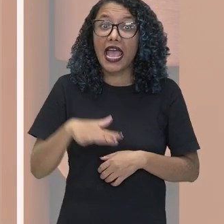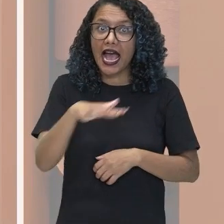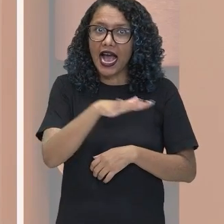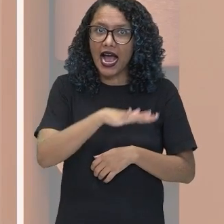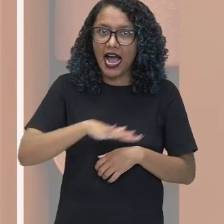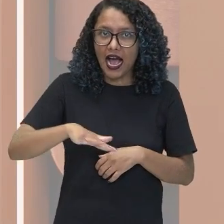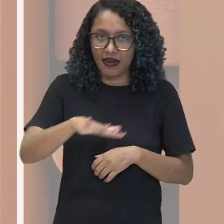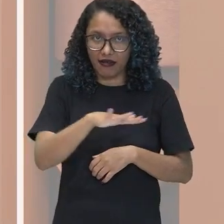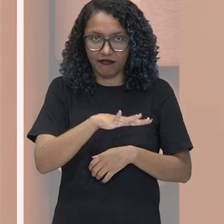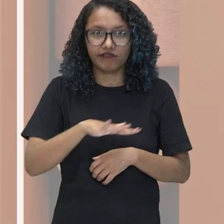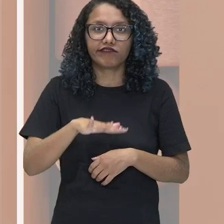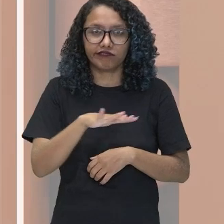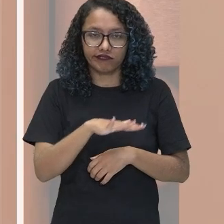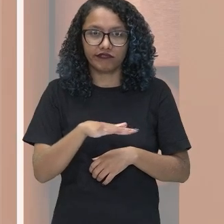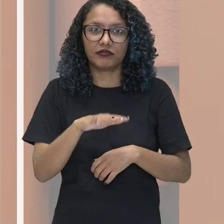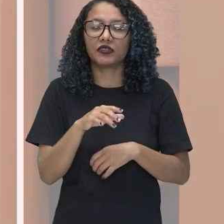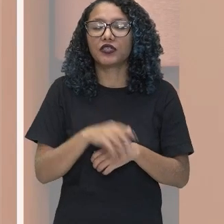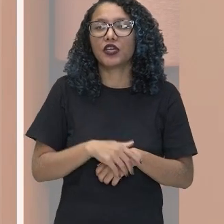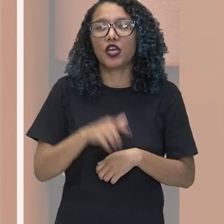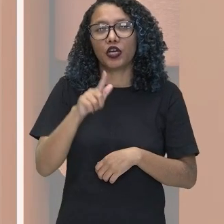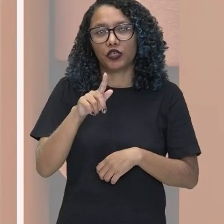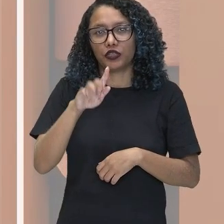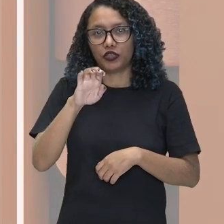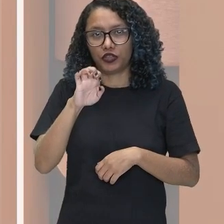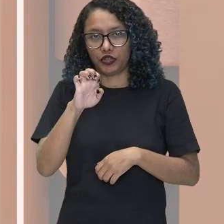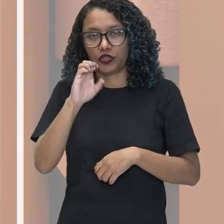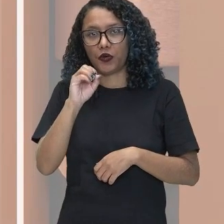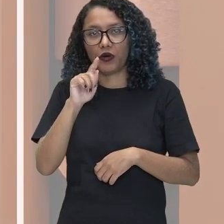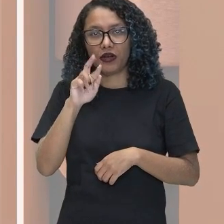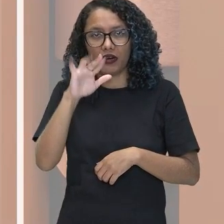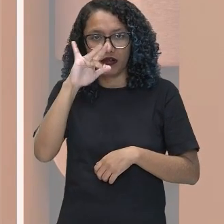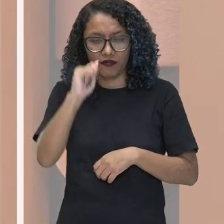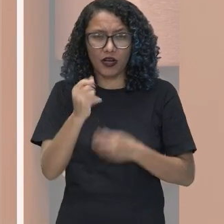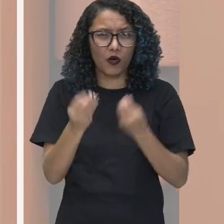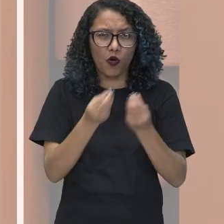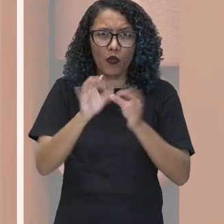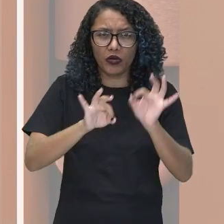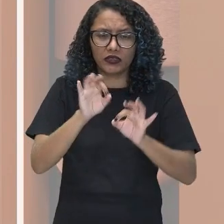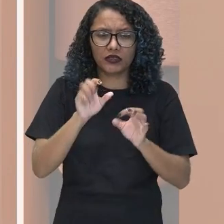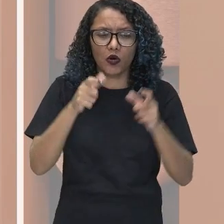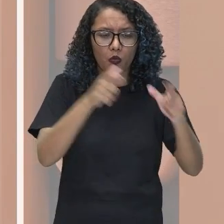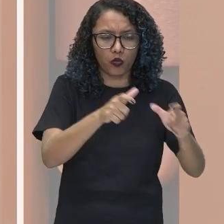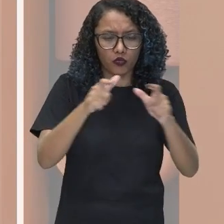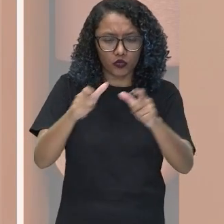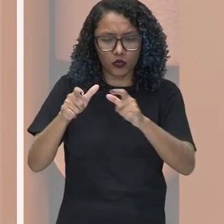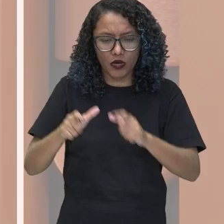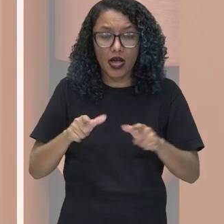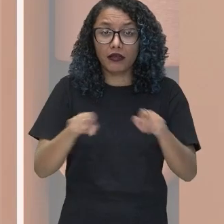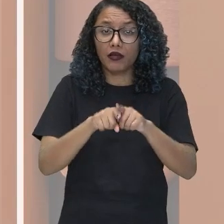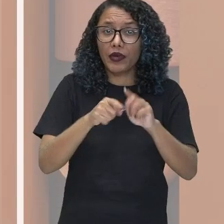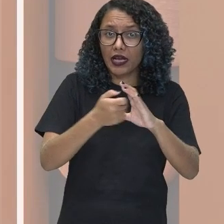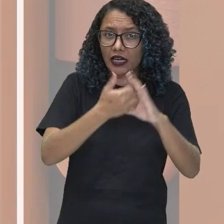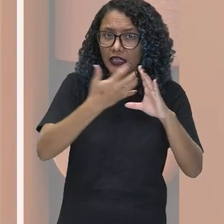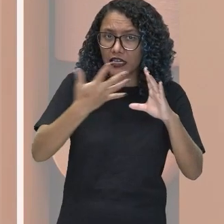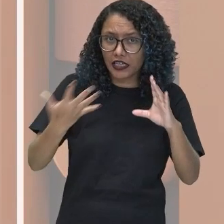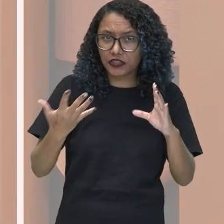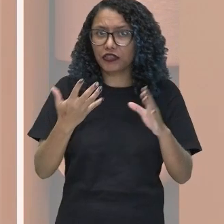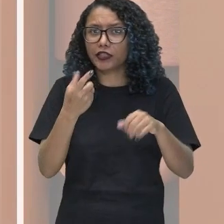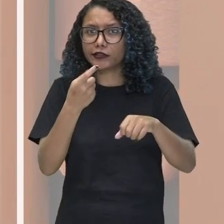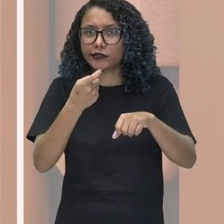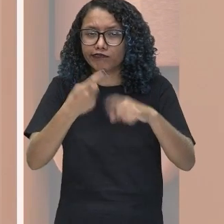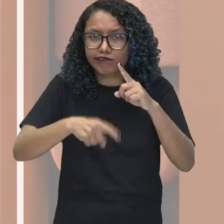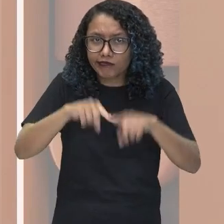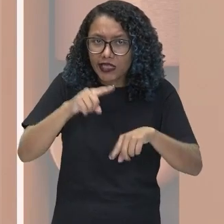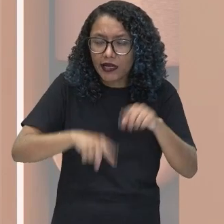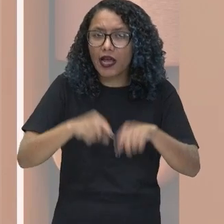geográfica, que ela vai analisar ali a distribuição das terras, as características físicas, relevo daquele